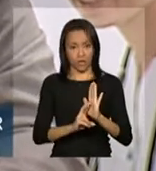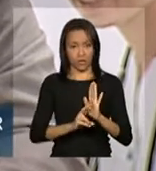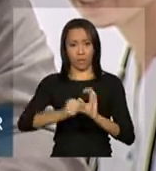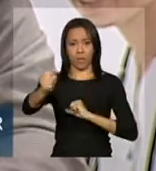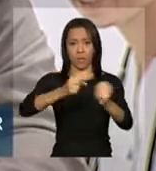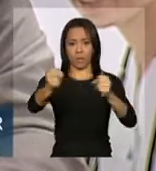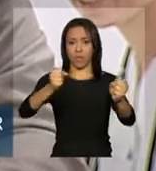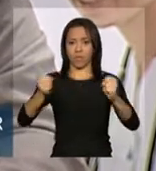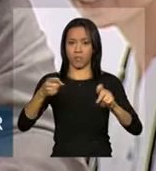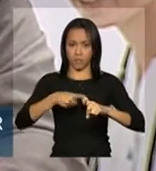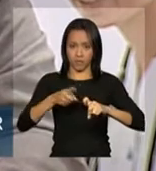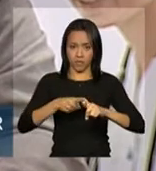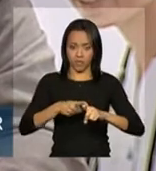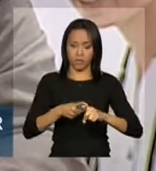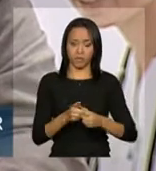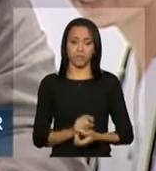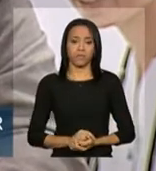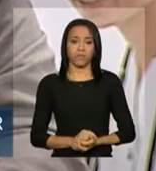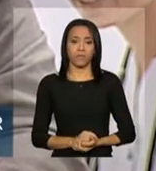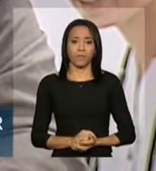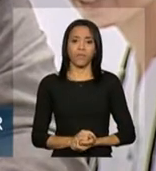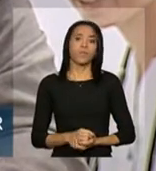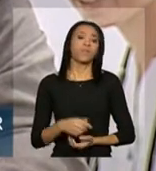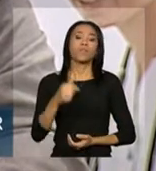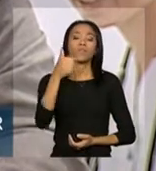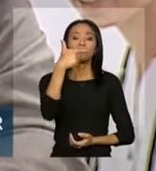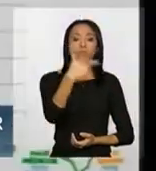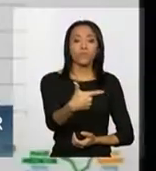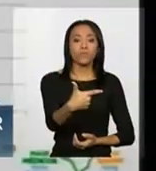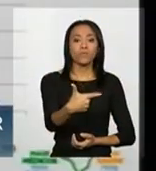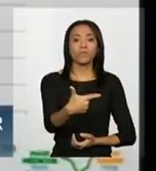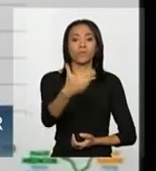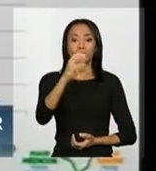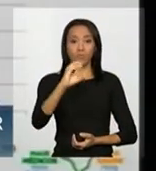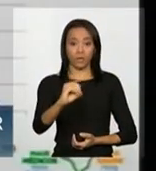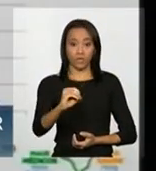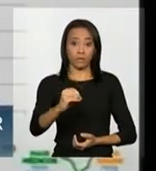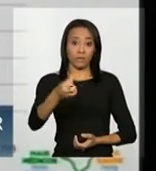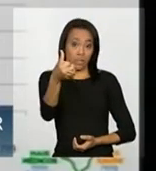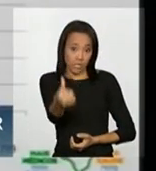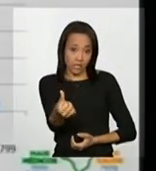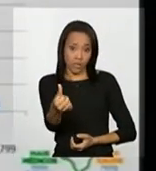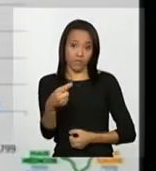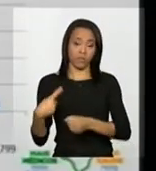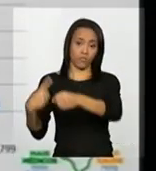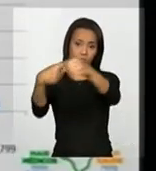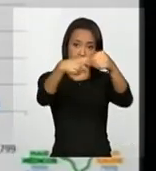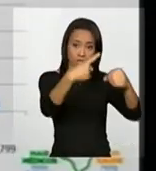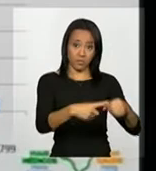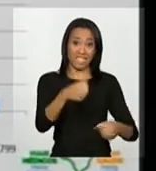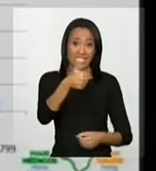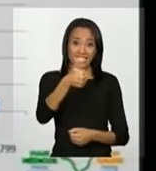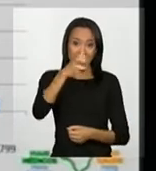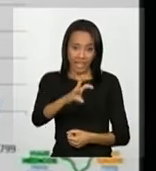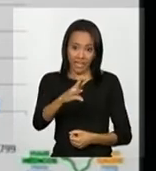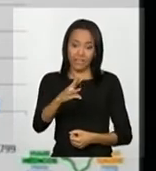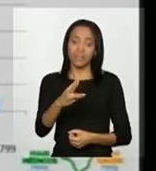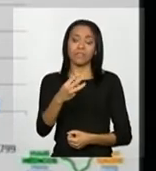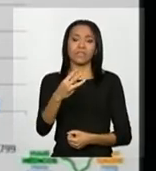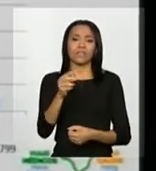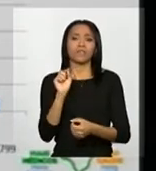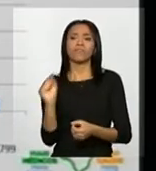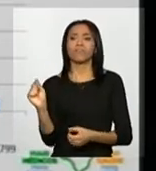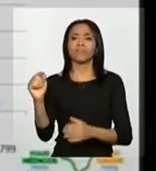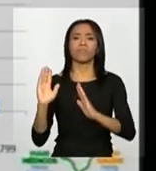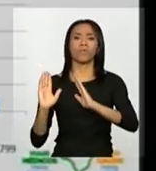e eles ficaram ah em 206 municípios e 13 distritos sanitários especiais indígenas